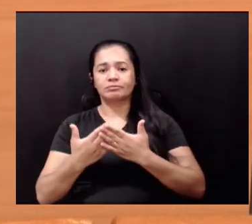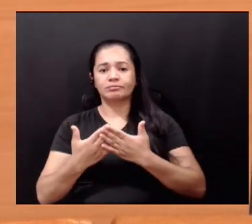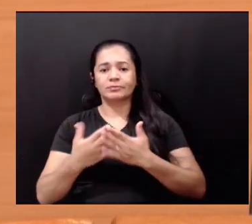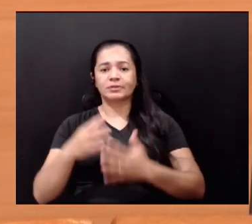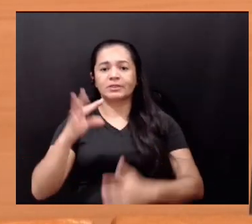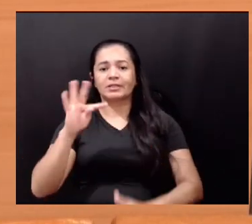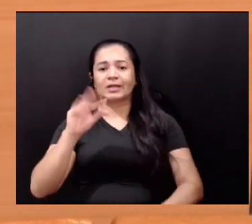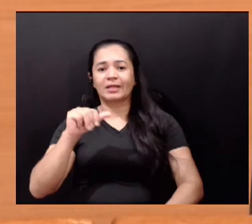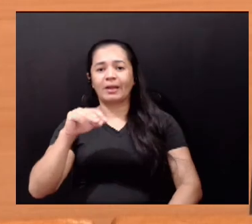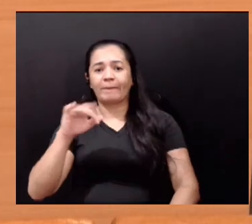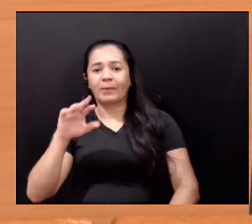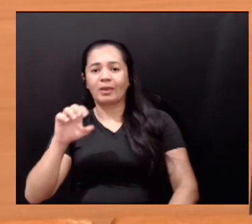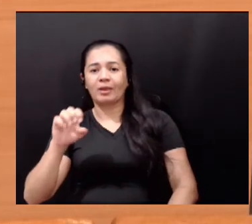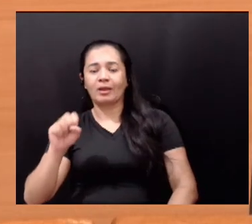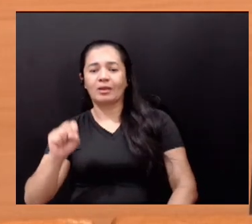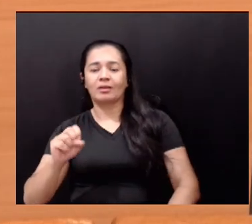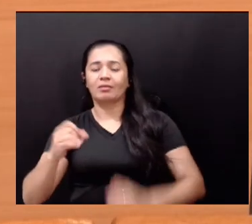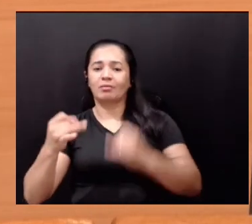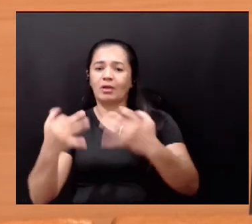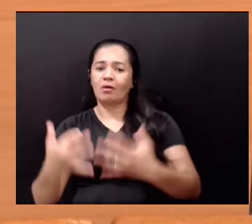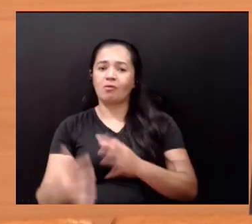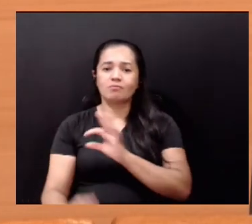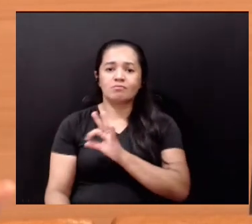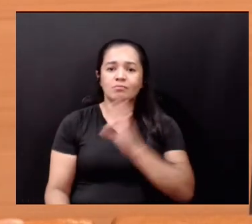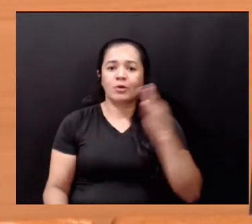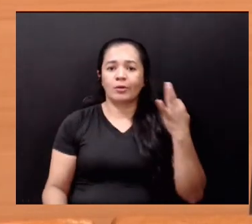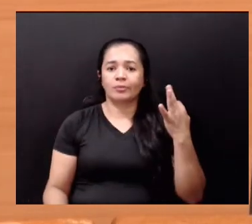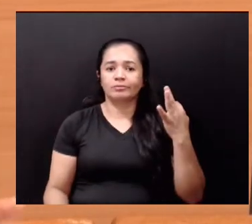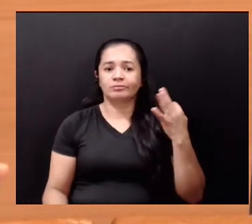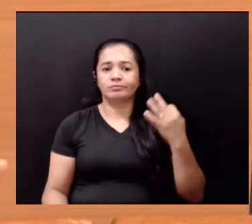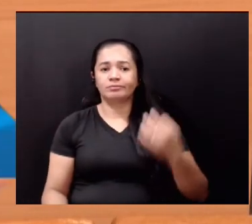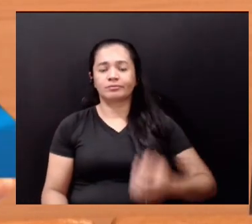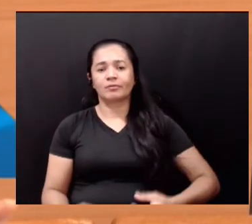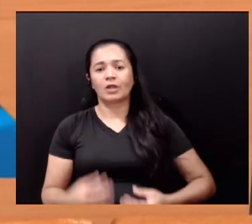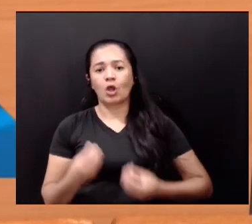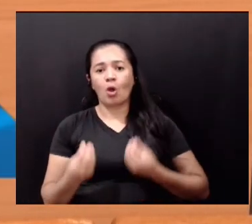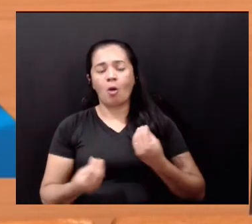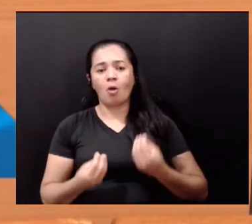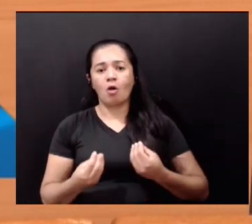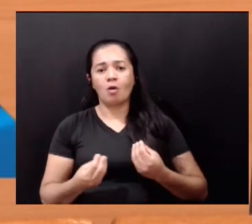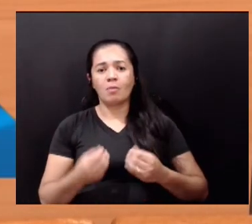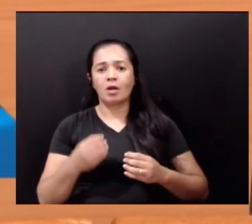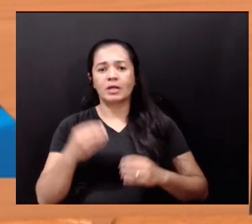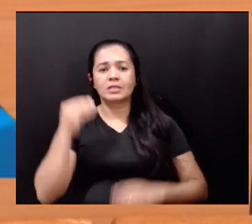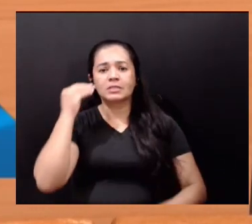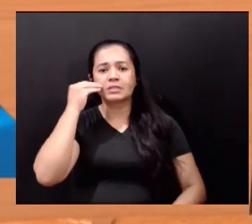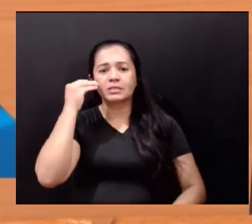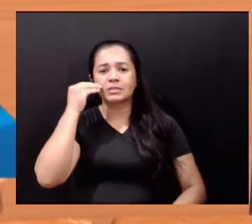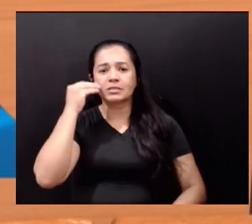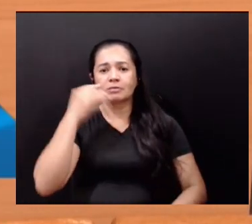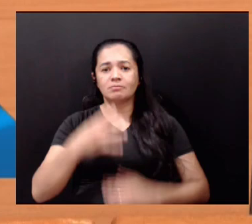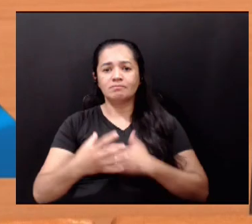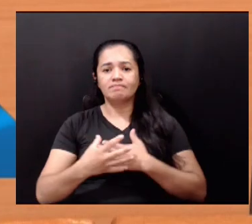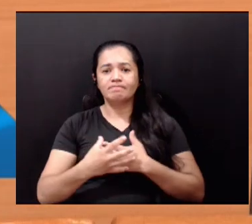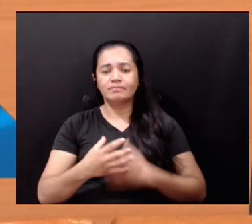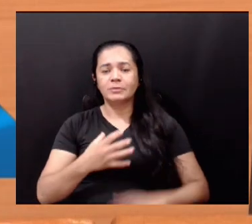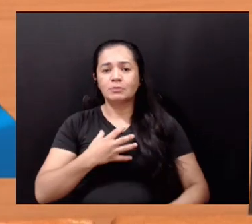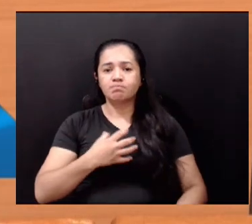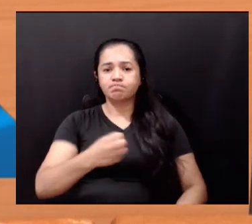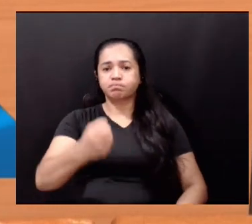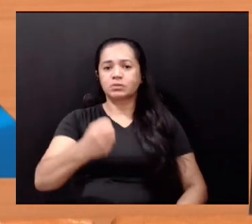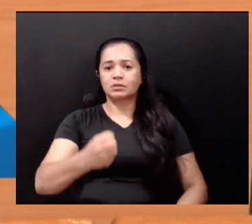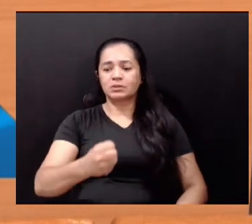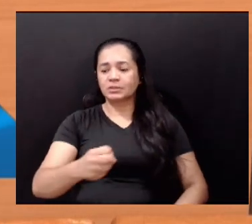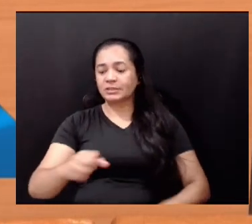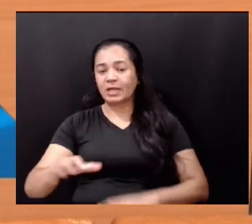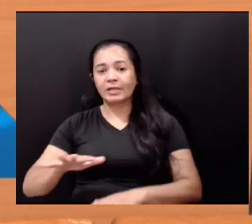como estava tendo uma crescente de tentativas de suicídios entre meninas, né, e um dos fatores que a